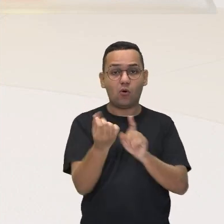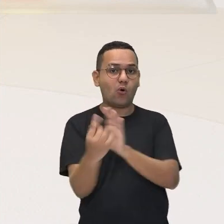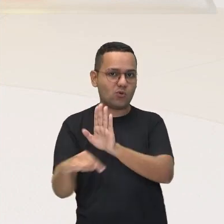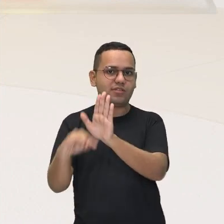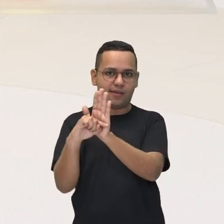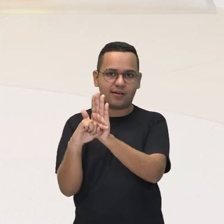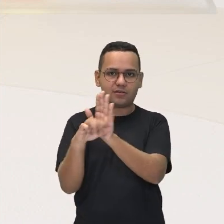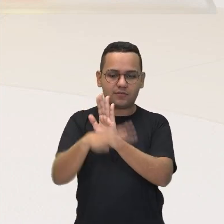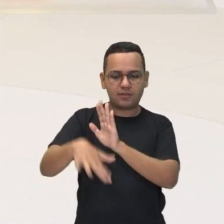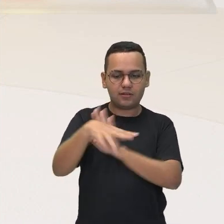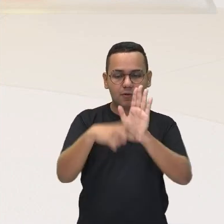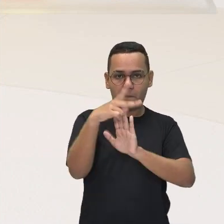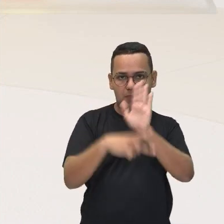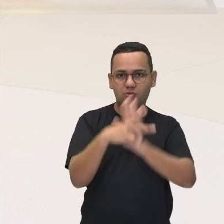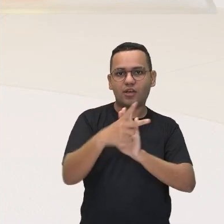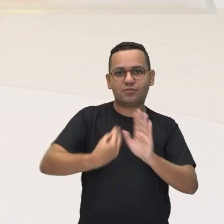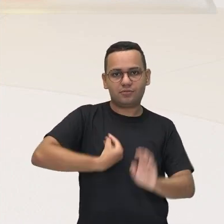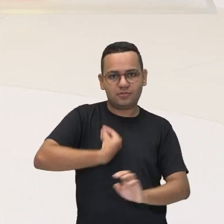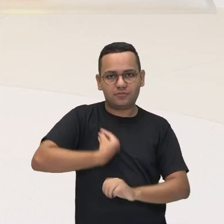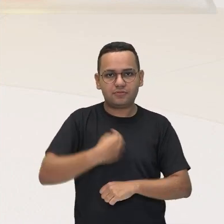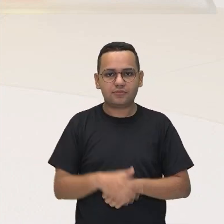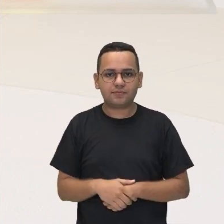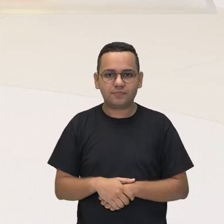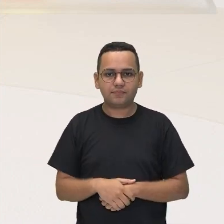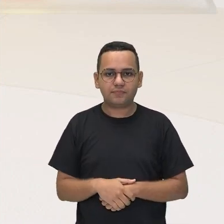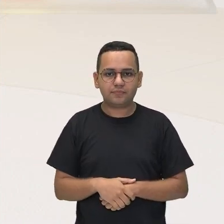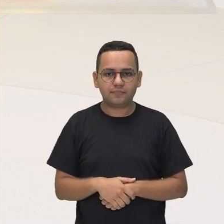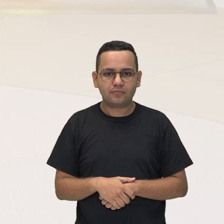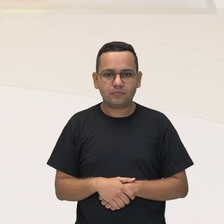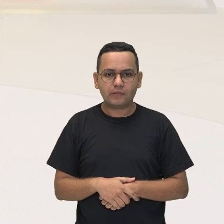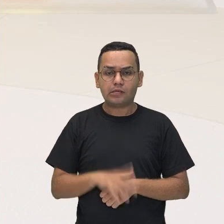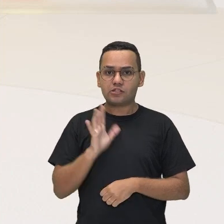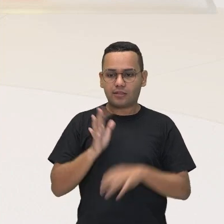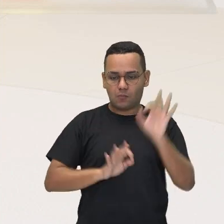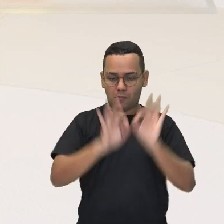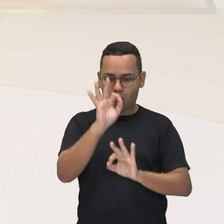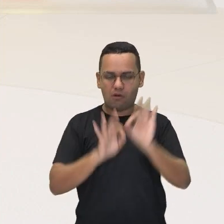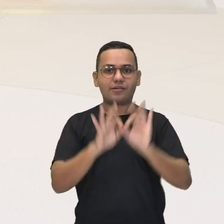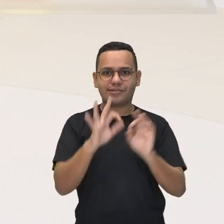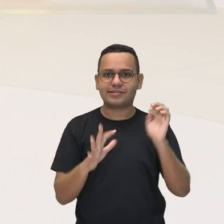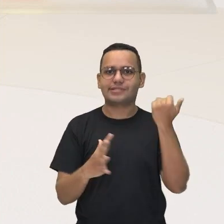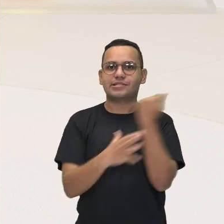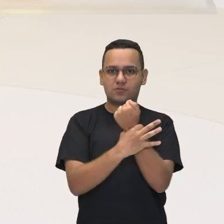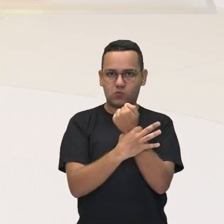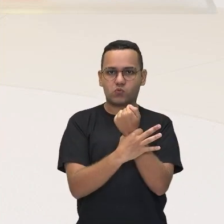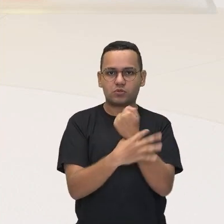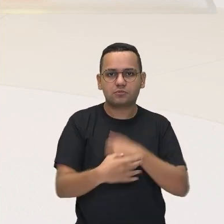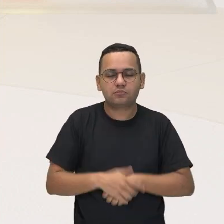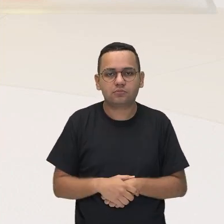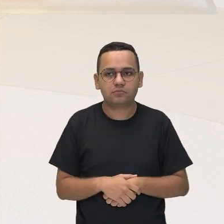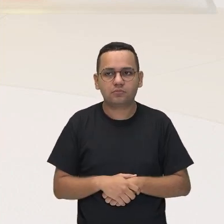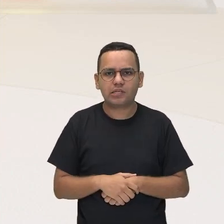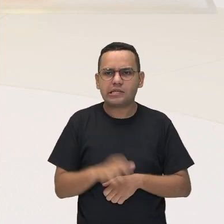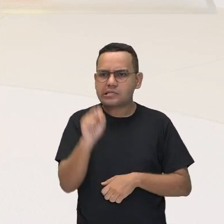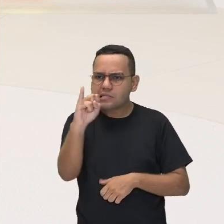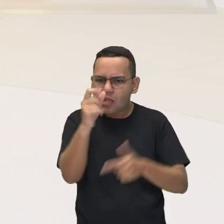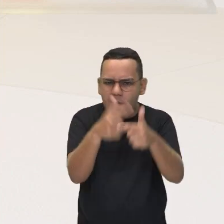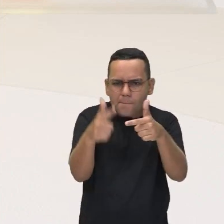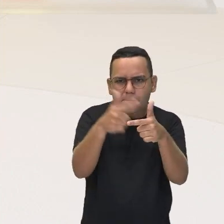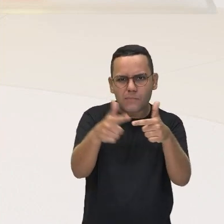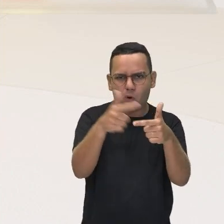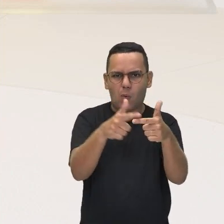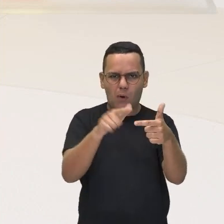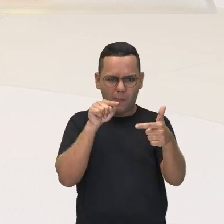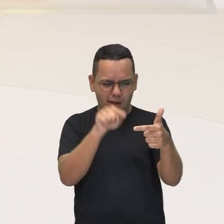no projeto de vida, vai deixá-lo mais bem preparado para enfrentar imprevistos e persistir em